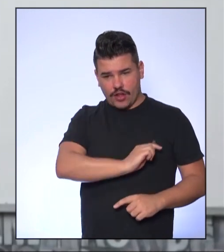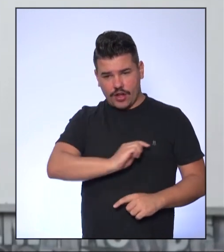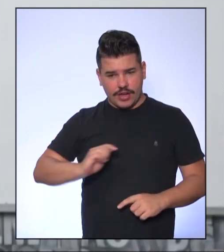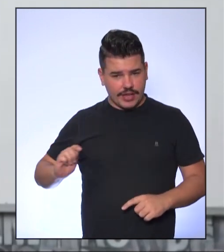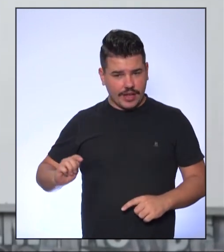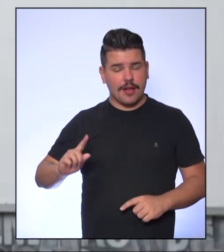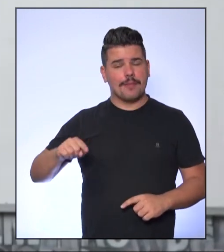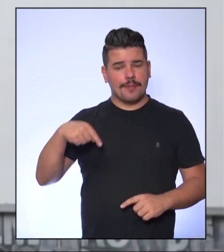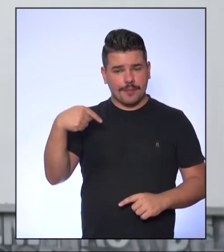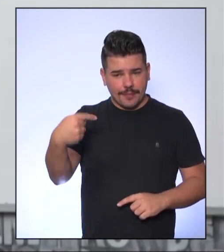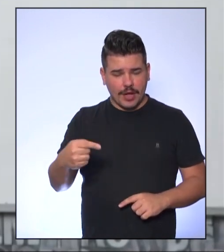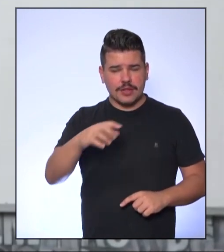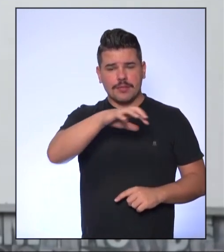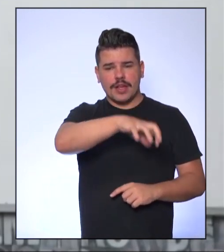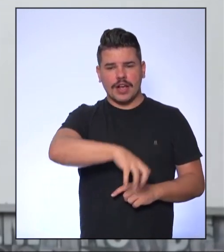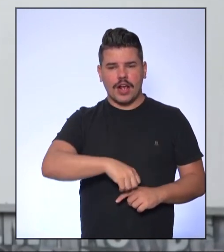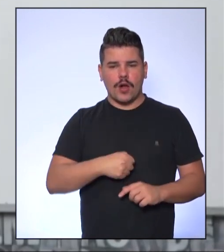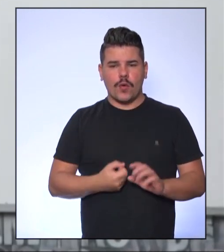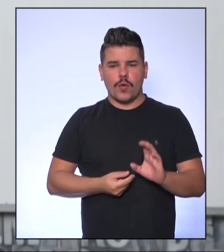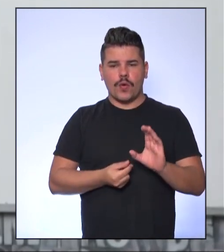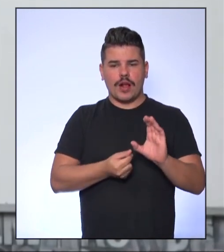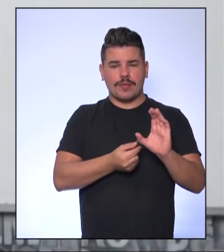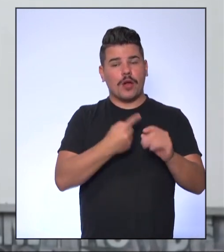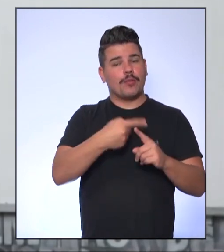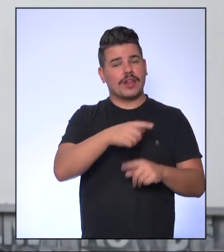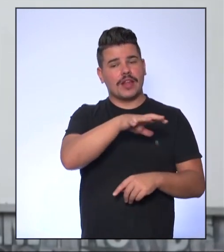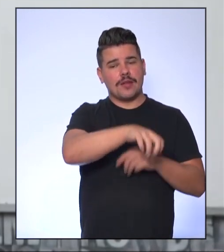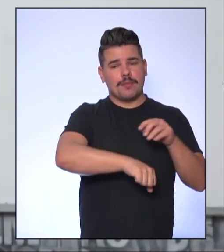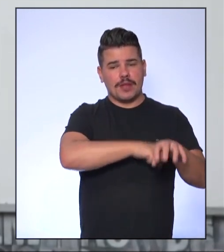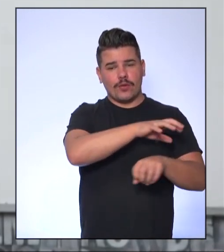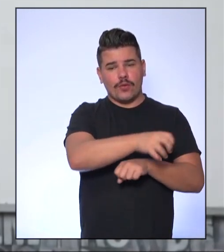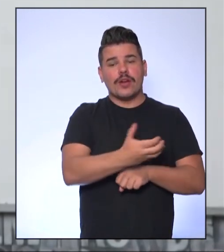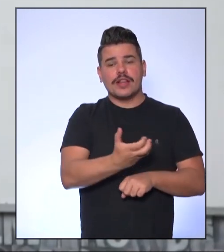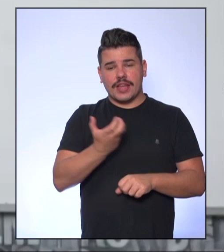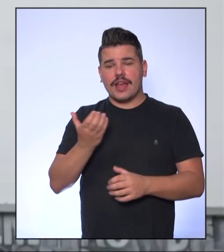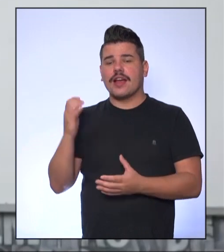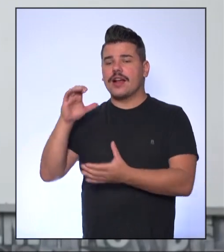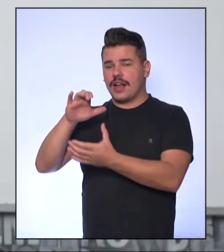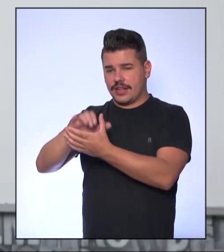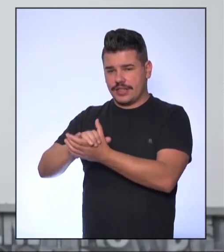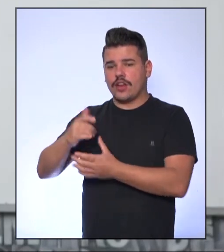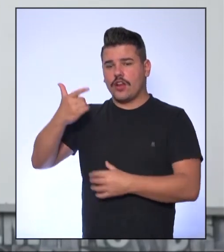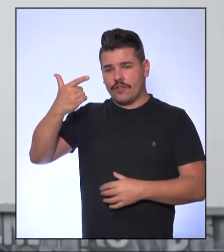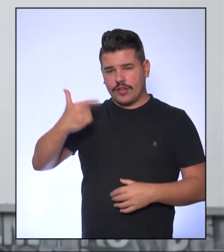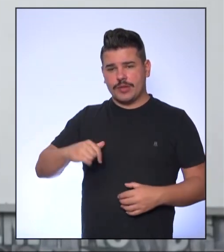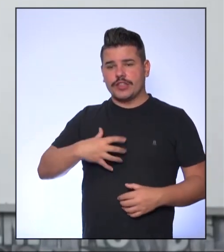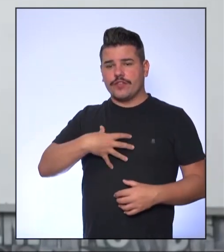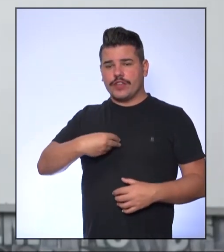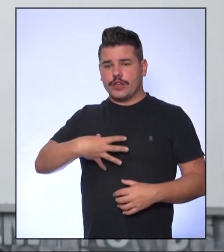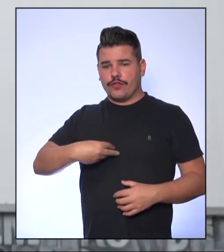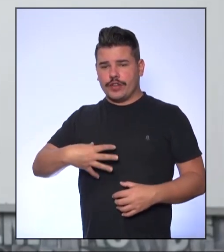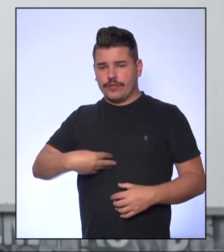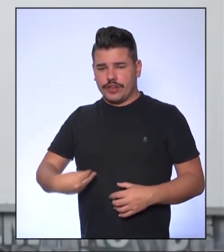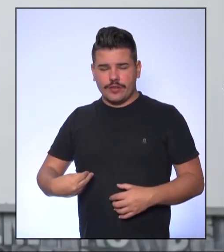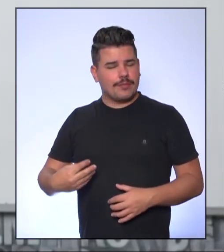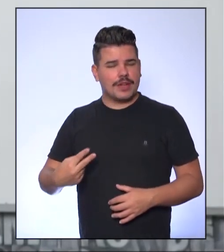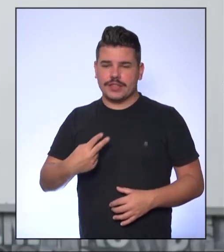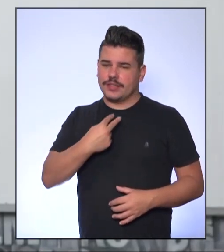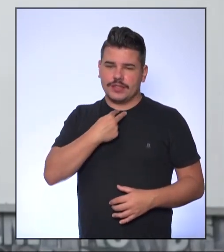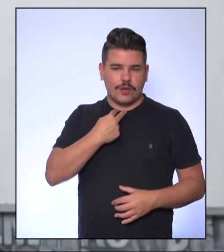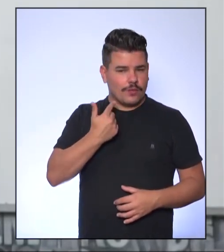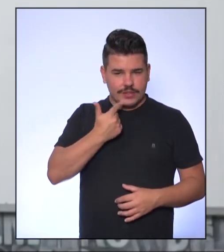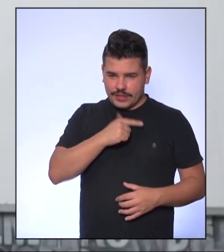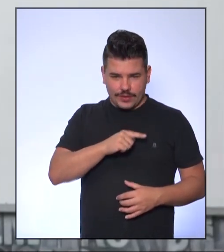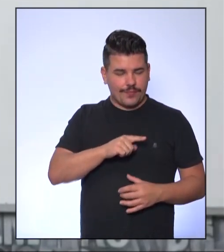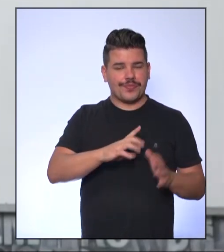capital. Tudo isso porque ele queria se casar novamente e ter herdeiros, mas não foi possível, então ele rompe e cria uma igreja para ele e se casa 6